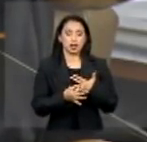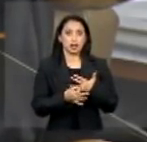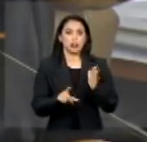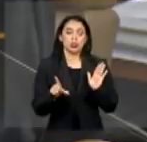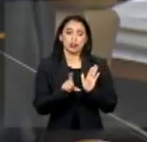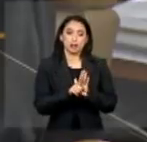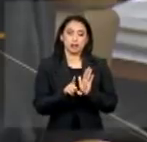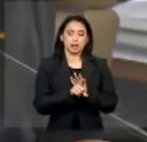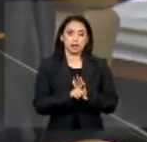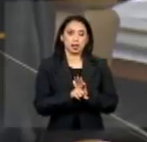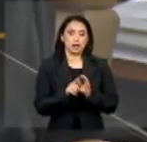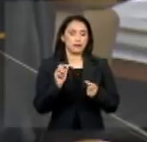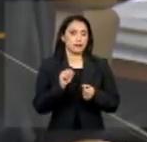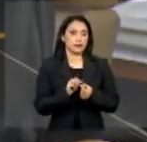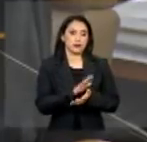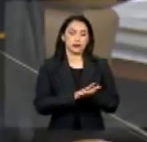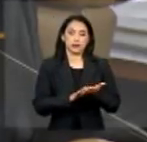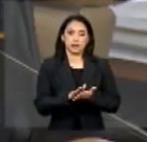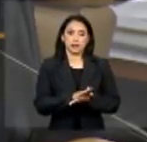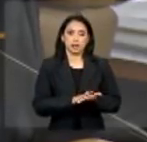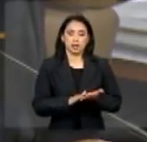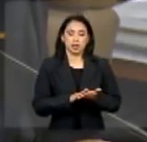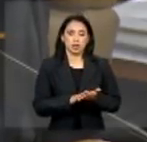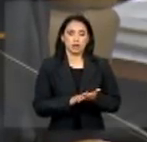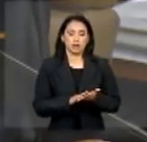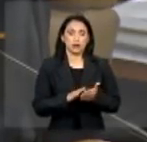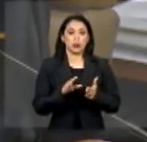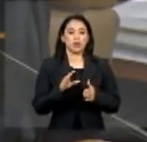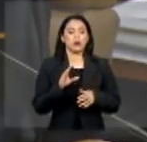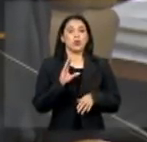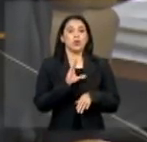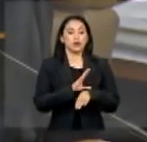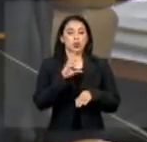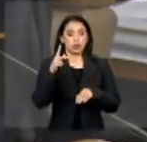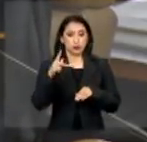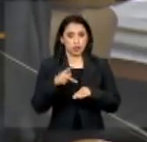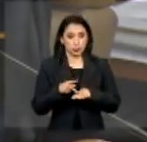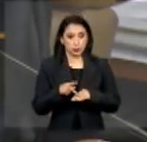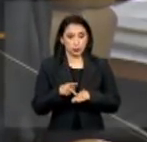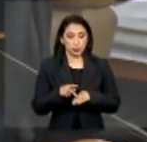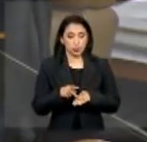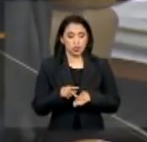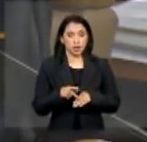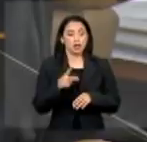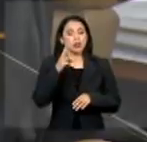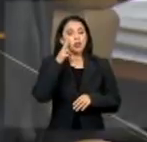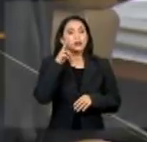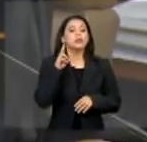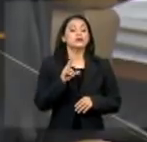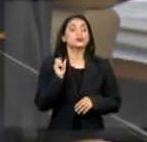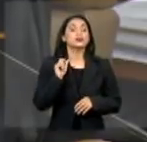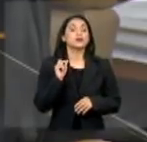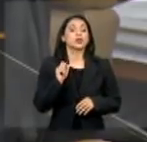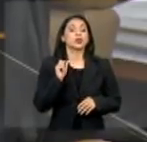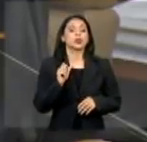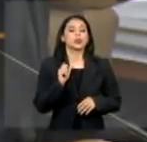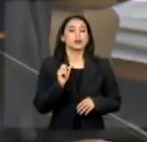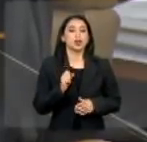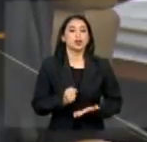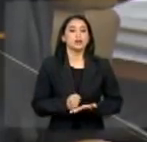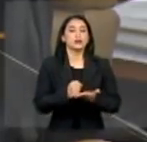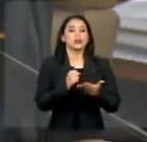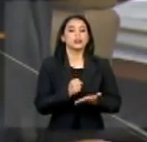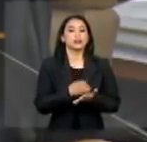fazê-lo em hipótese alguma o código de processo penal ainda preconiza que eventual assistente de